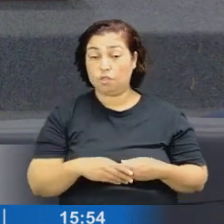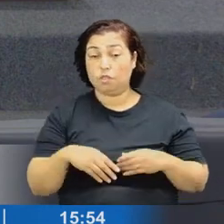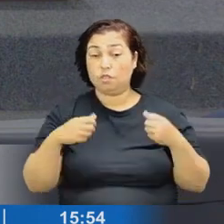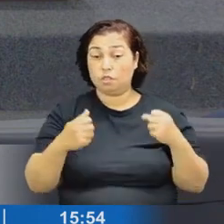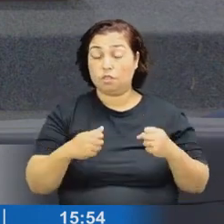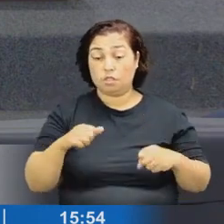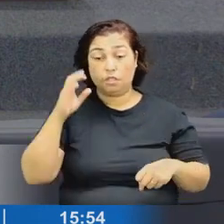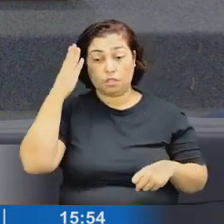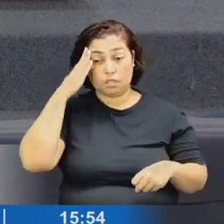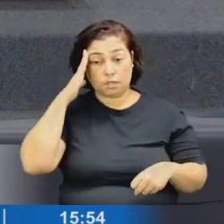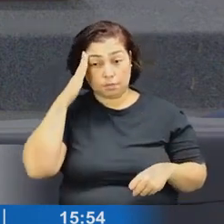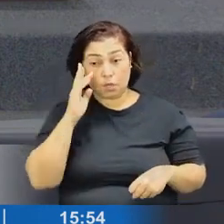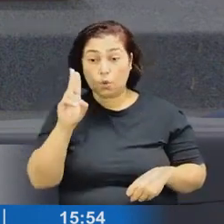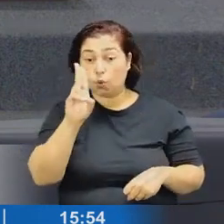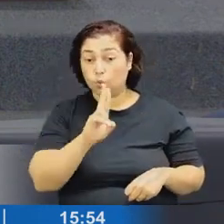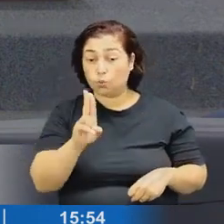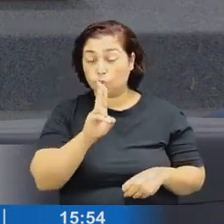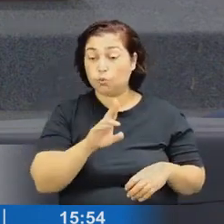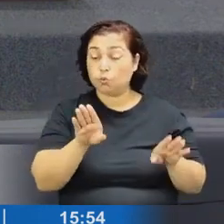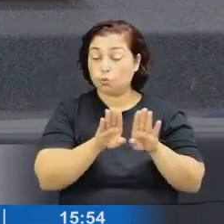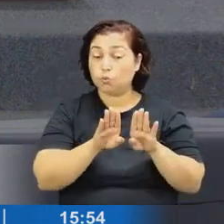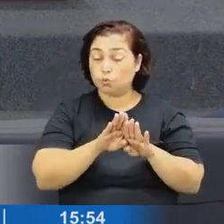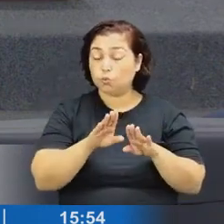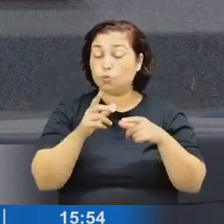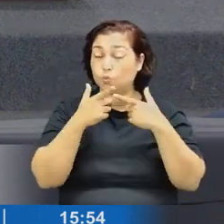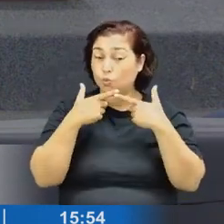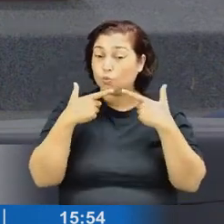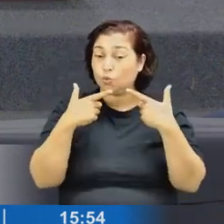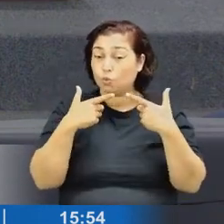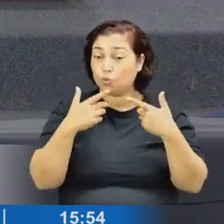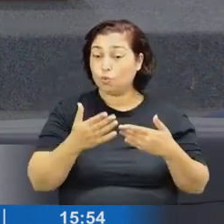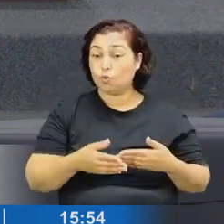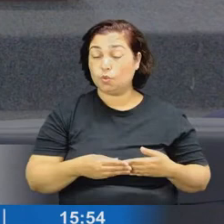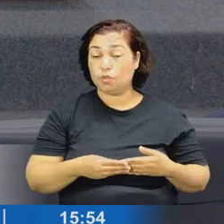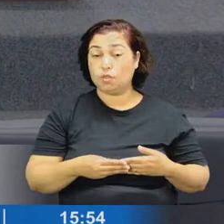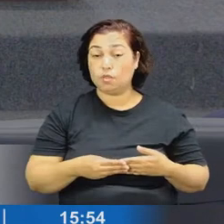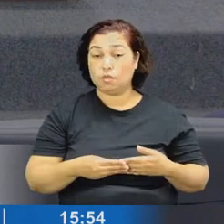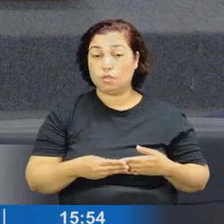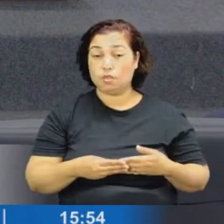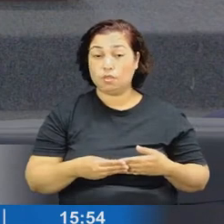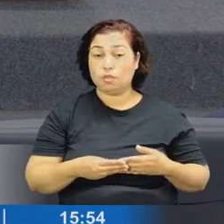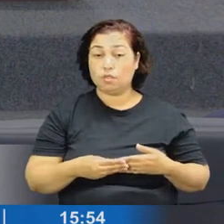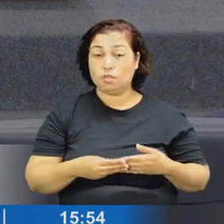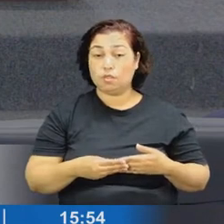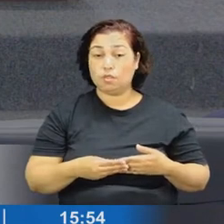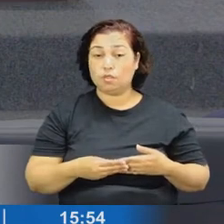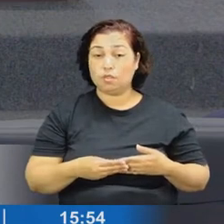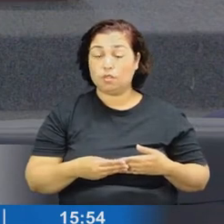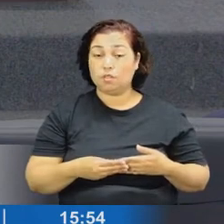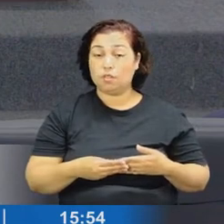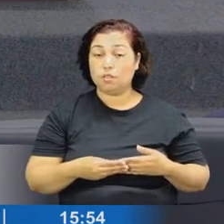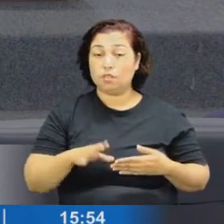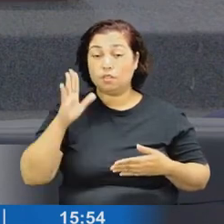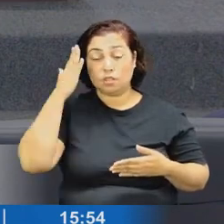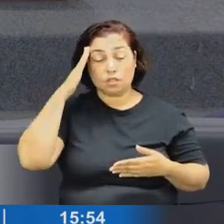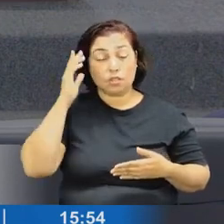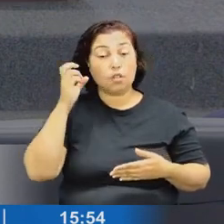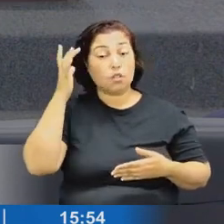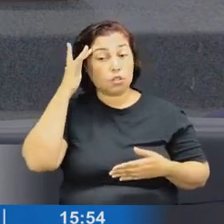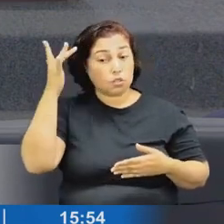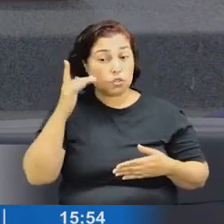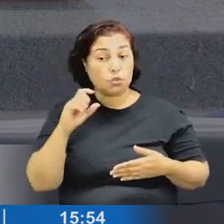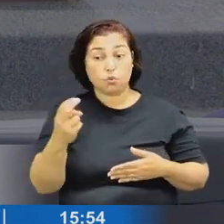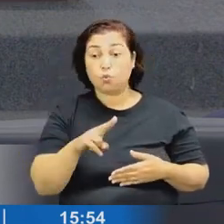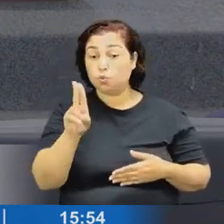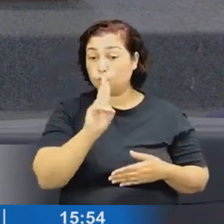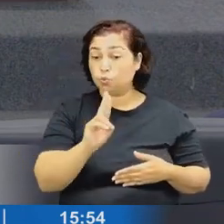se a estratégia que usar isso também não é porque ele é carismático chuta o cara para rua o dia inteiro tem que saber se é inteligente usar isso